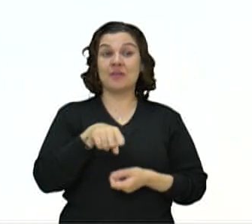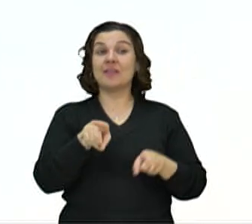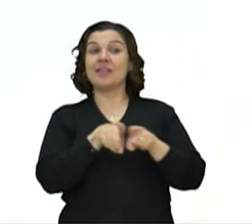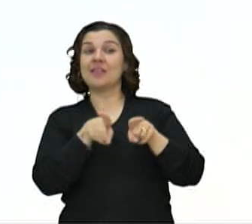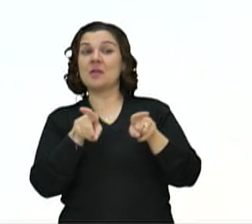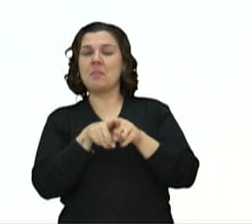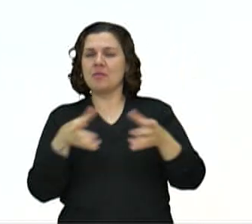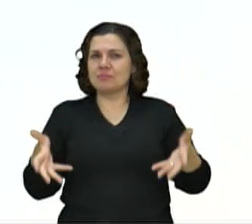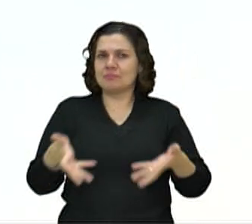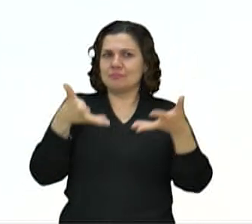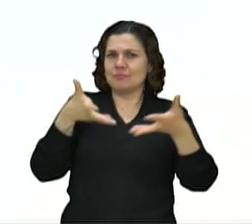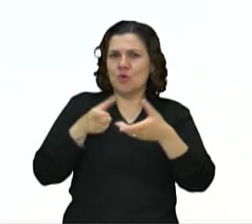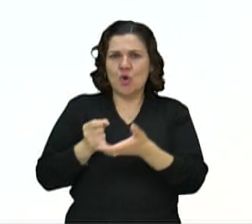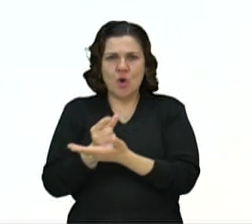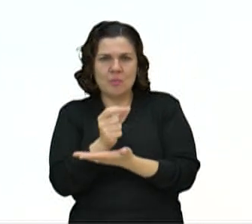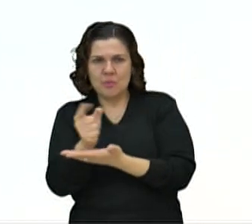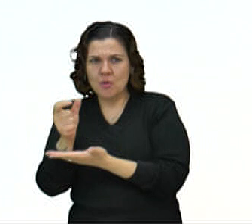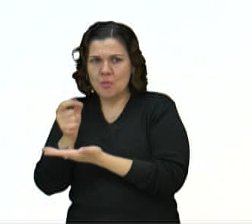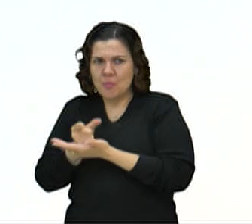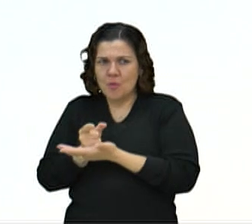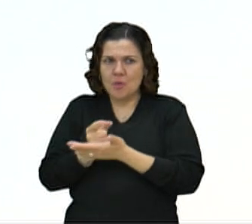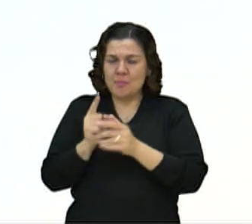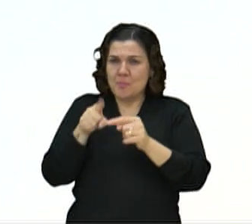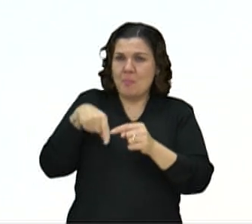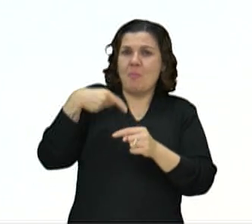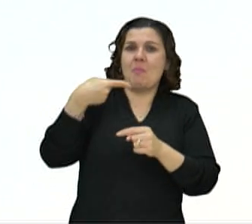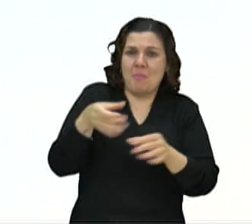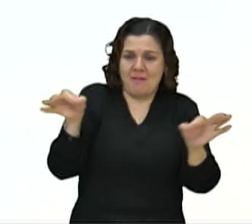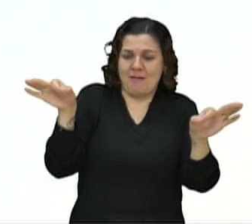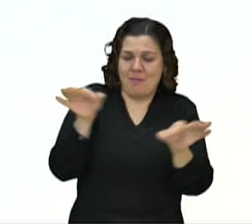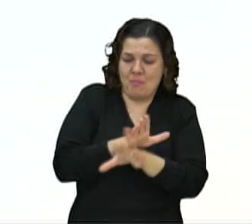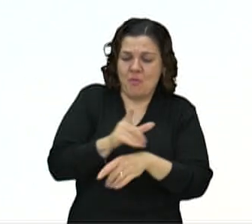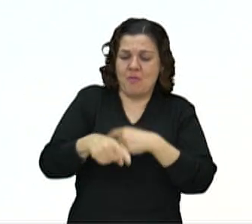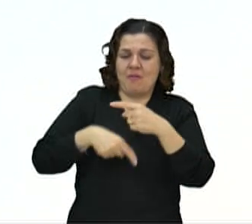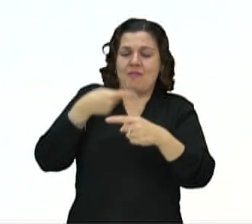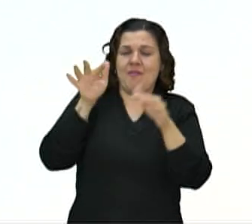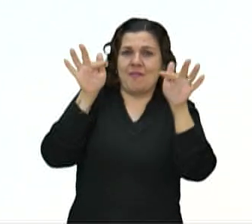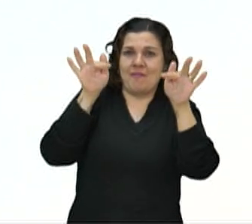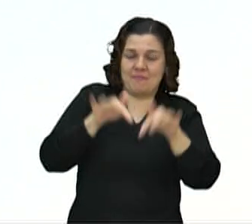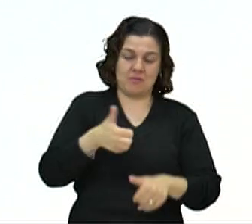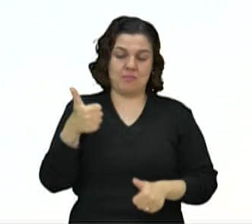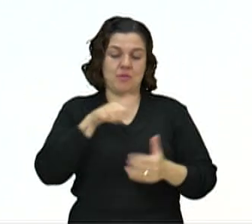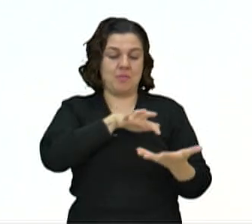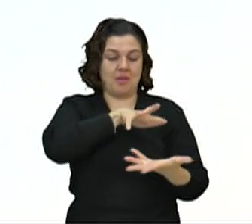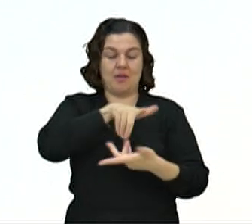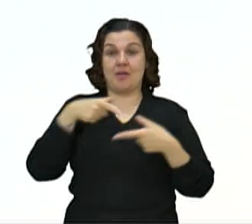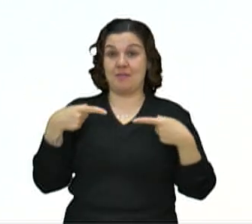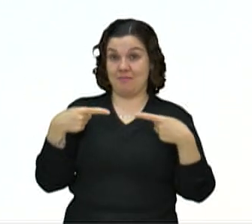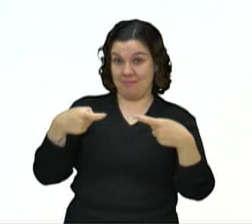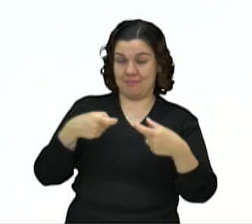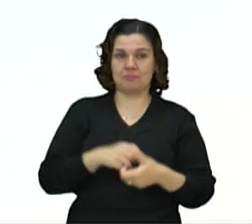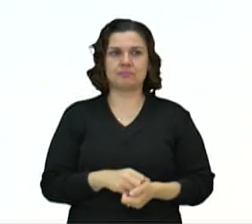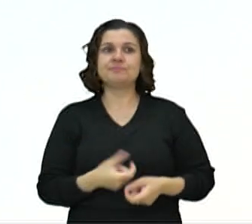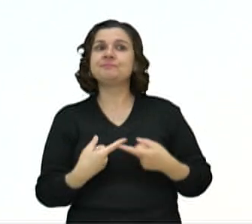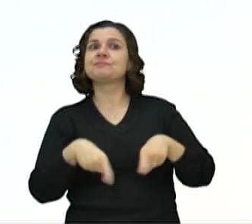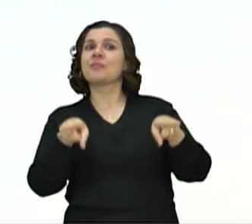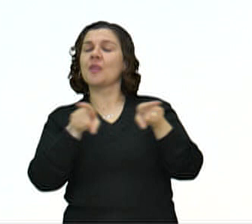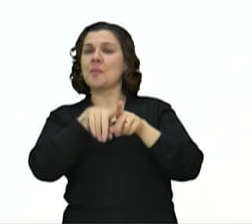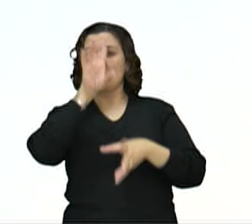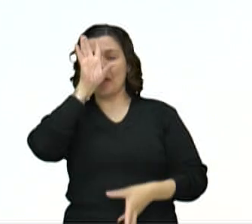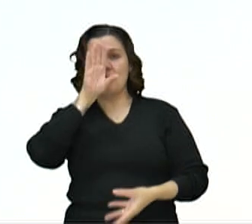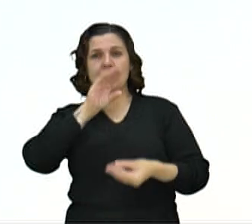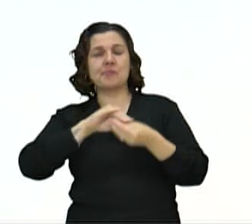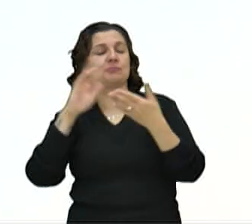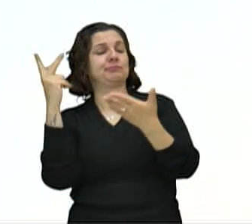o incentivo ao consumo nesse contexto pós Primeira Guerra Mundial. Ainda, compreender